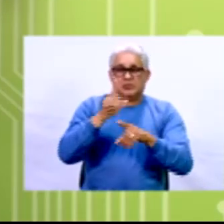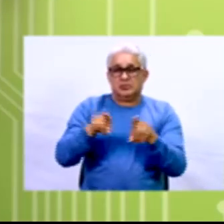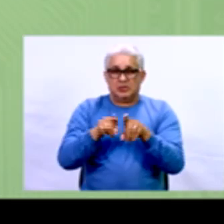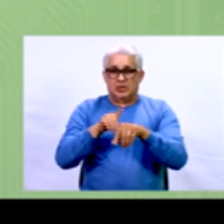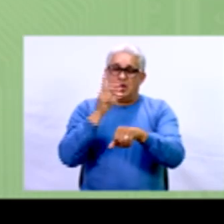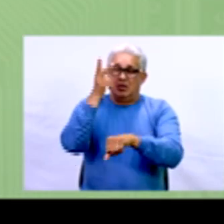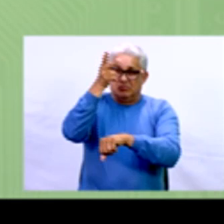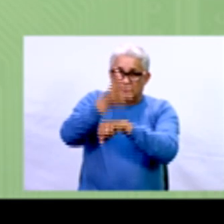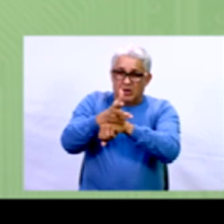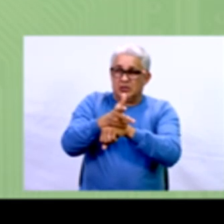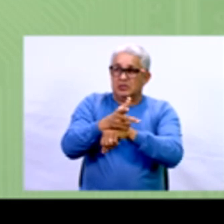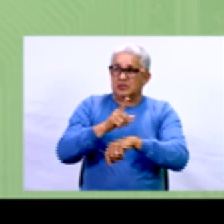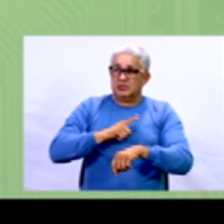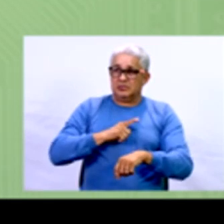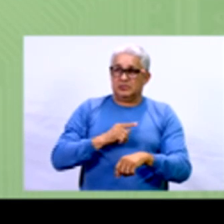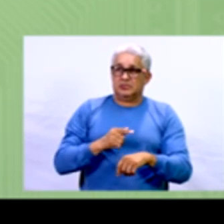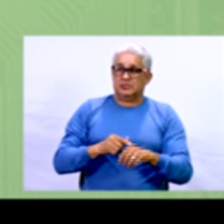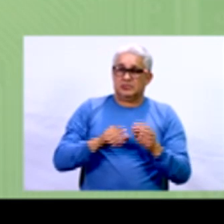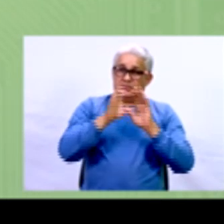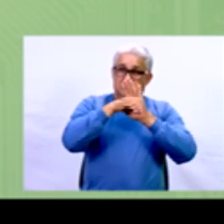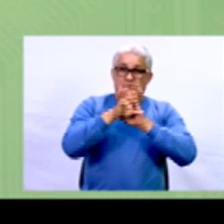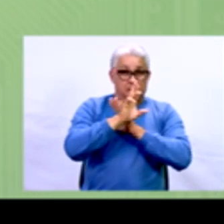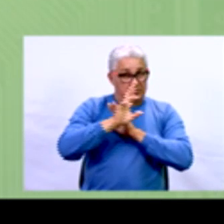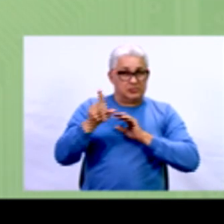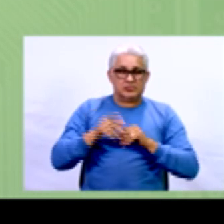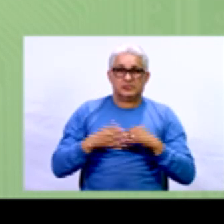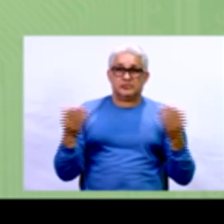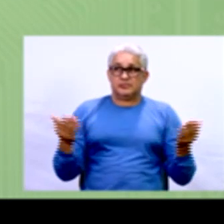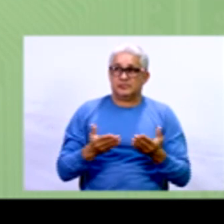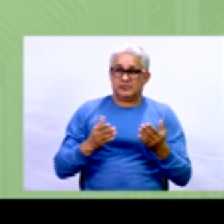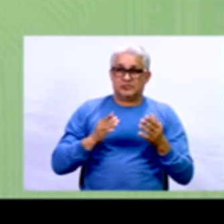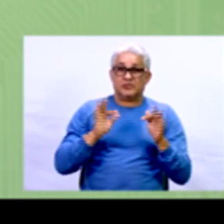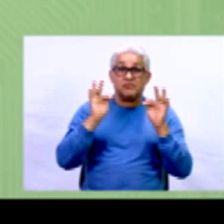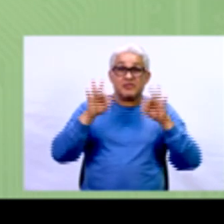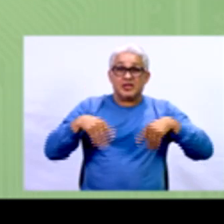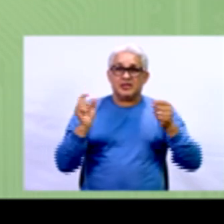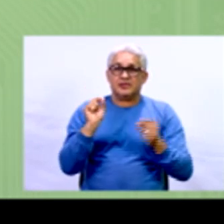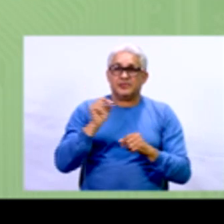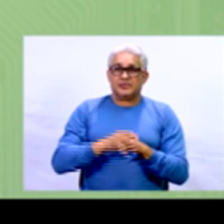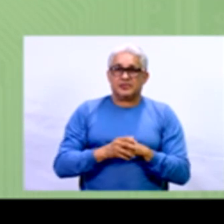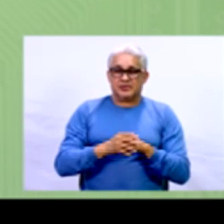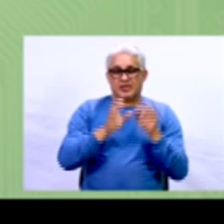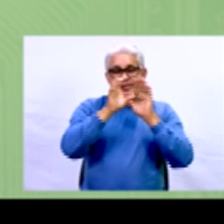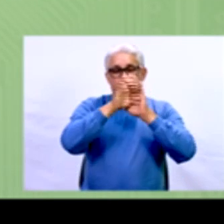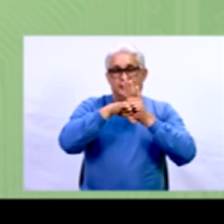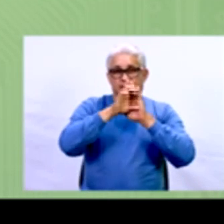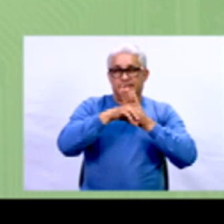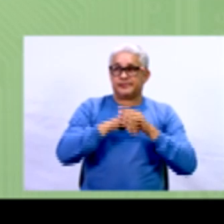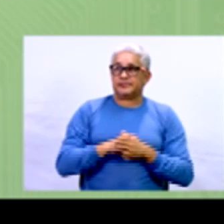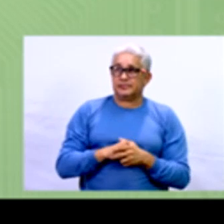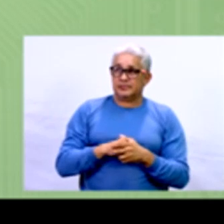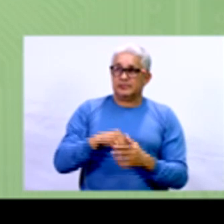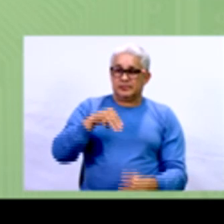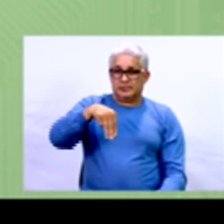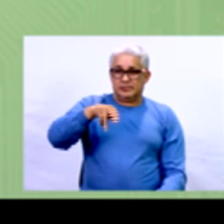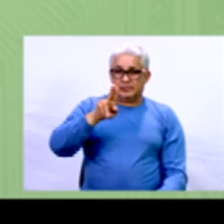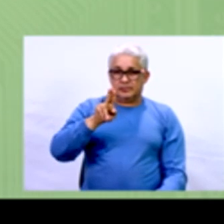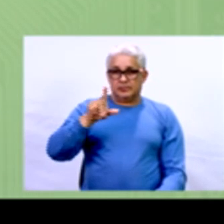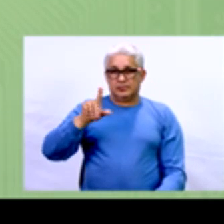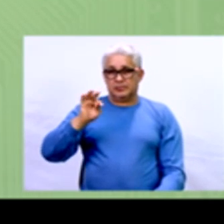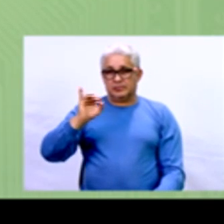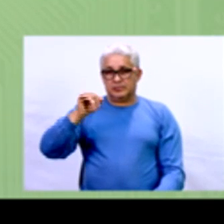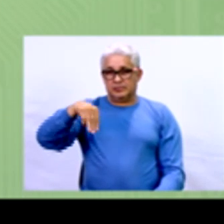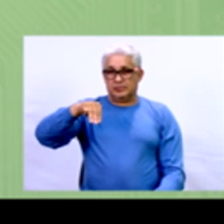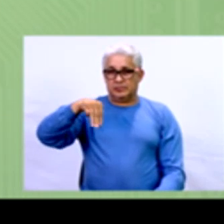nós temos uma outra definição. E agora, só para a gente finalizar essa definição de multimídia, o professor Charles vai